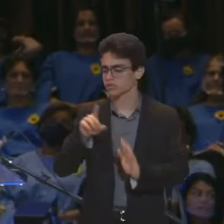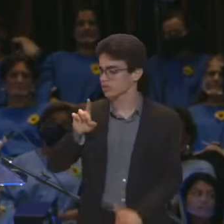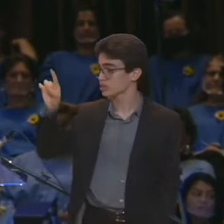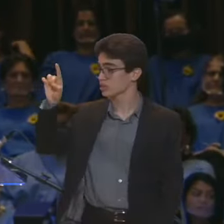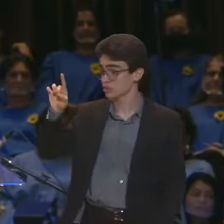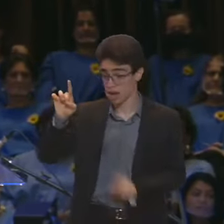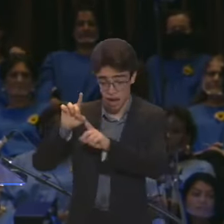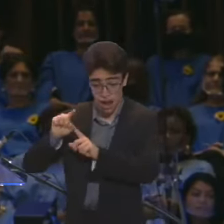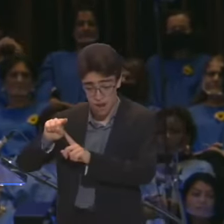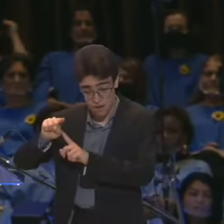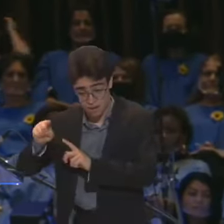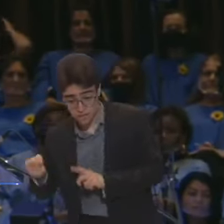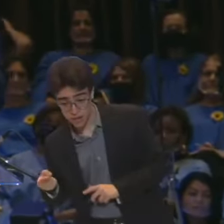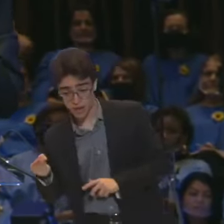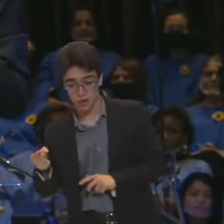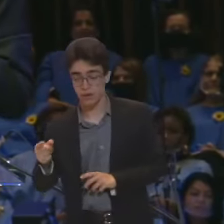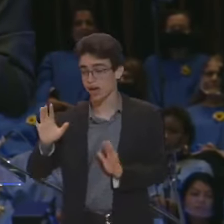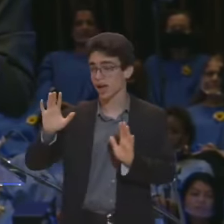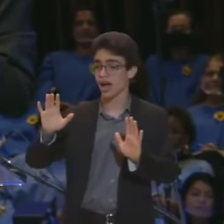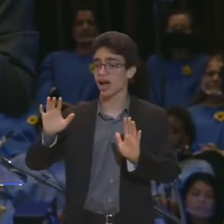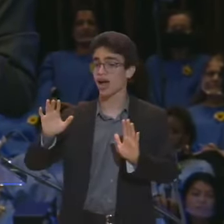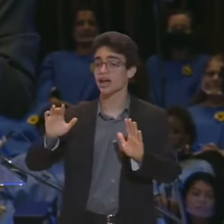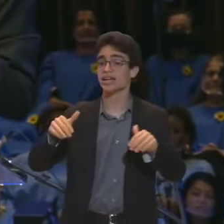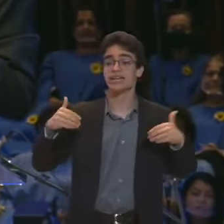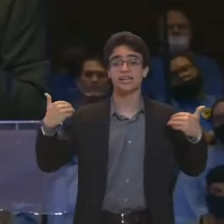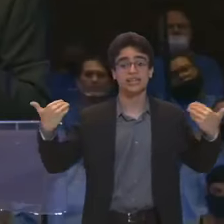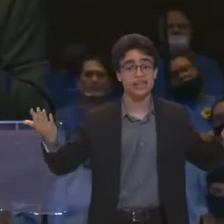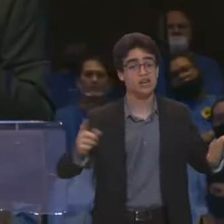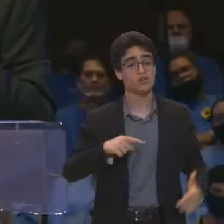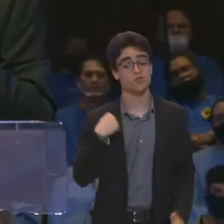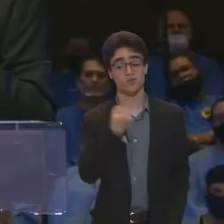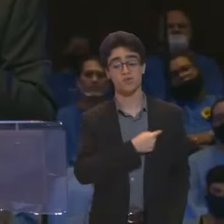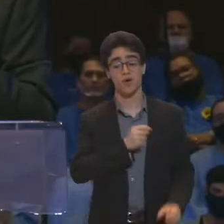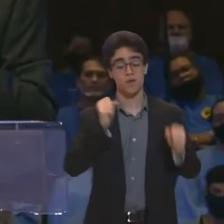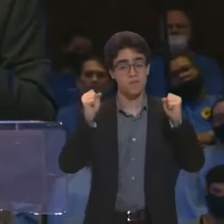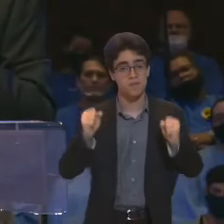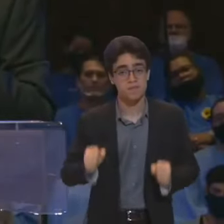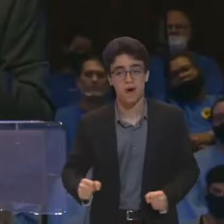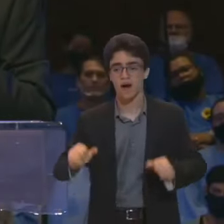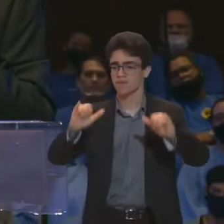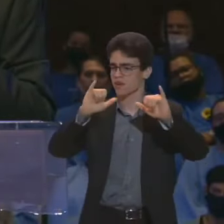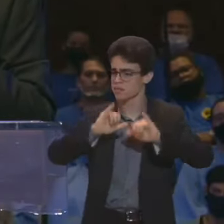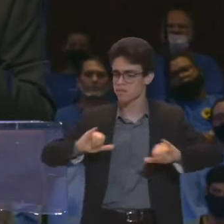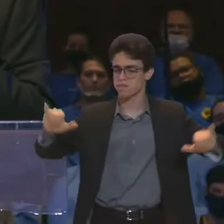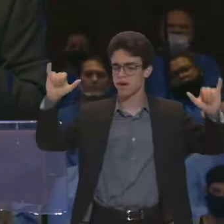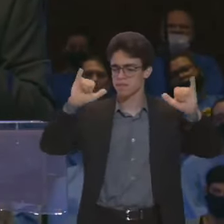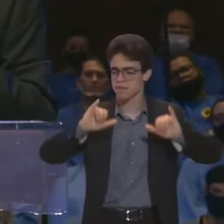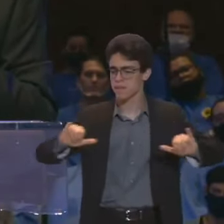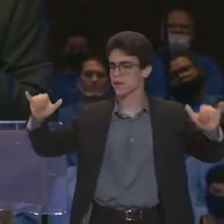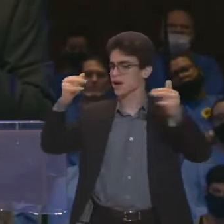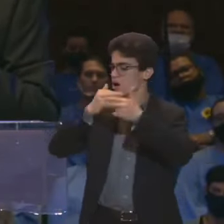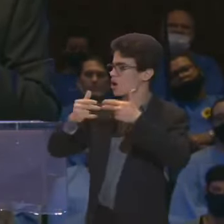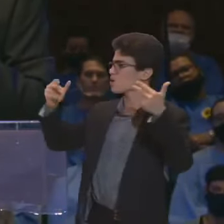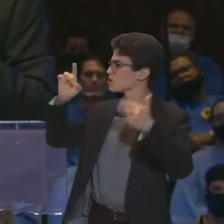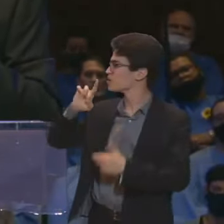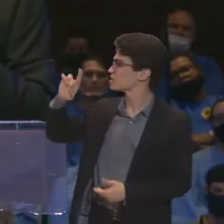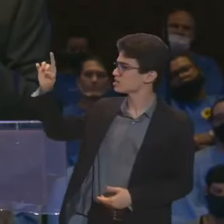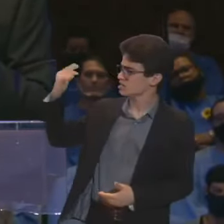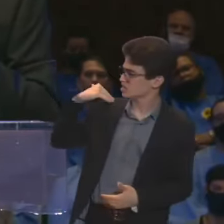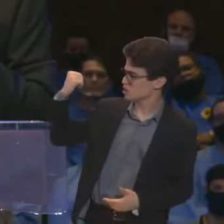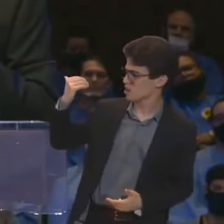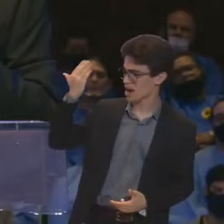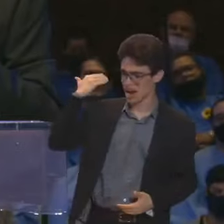Vírgula, não é ponto. A fim de proclamares as virtudes daquele que vos chamou das trevas